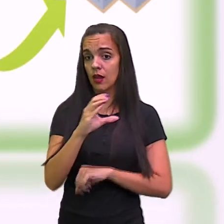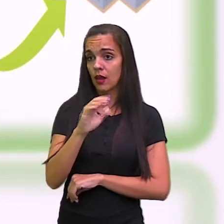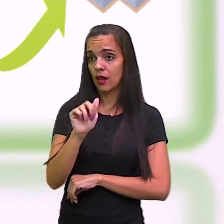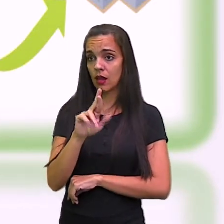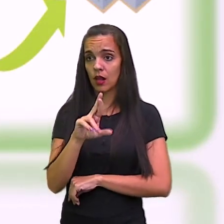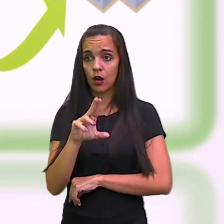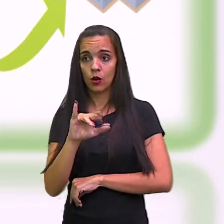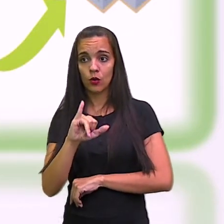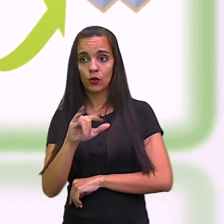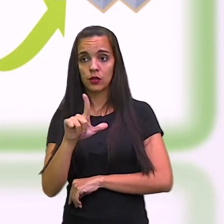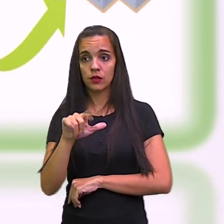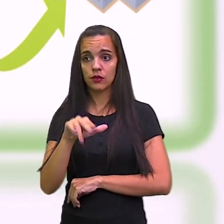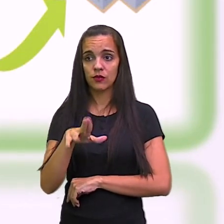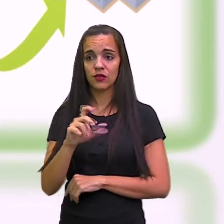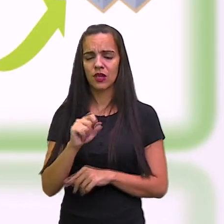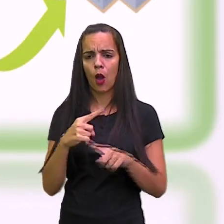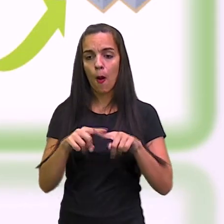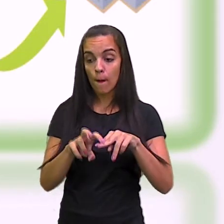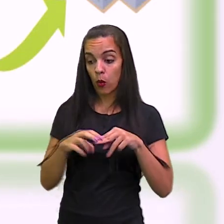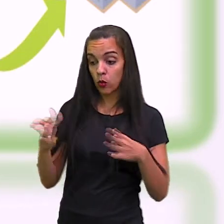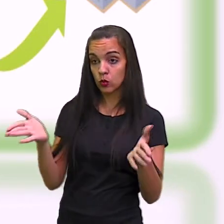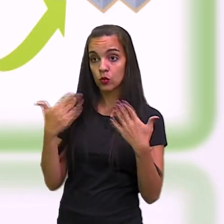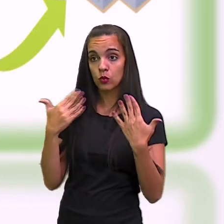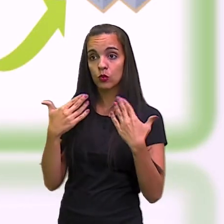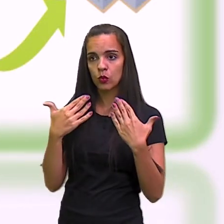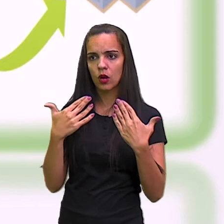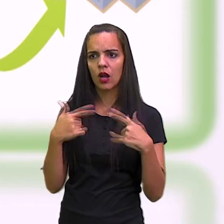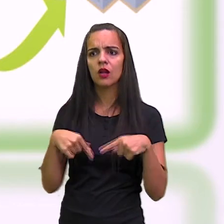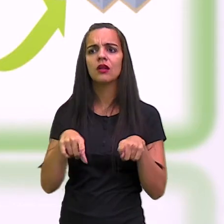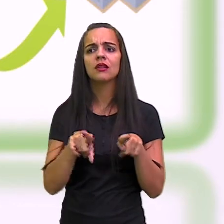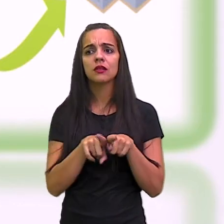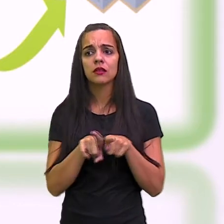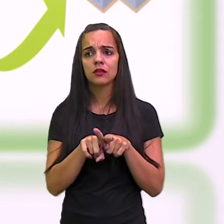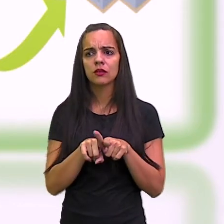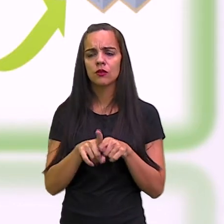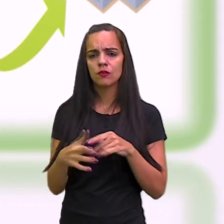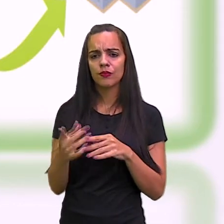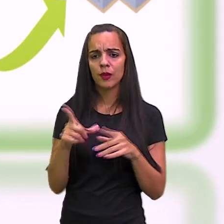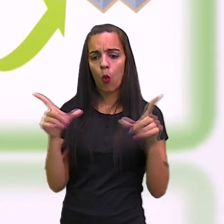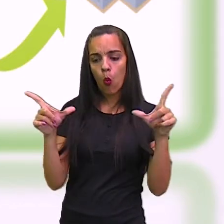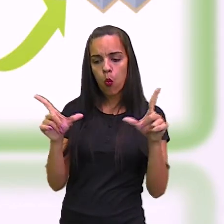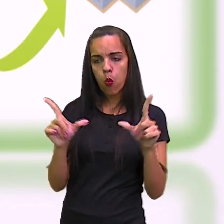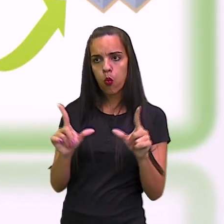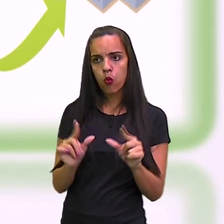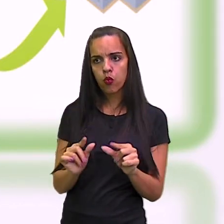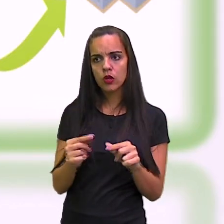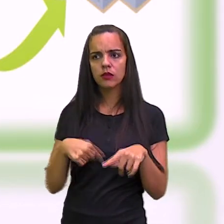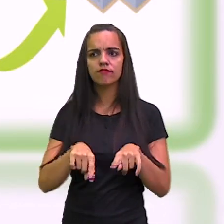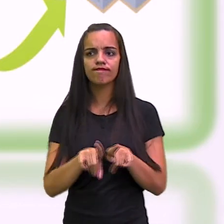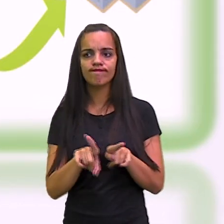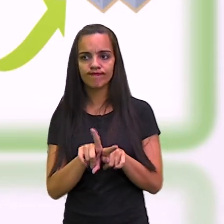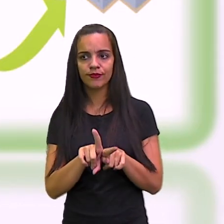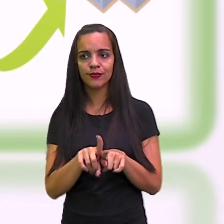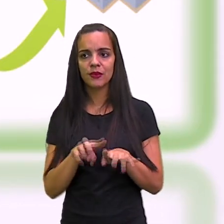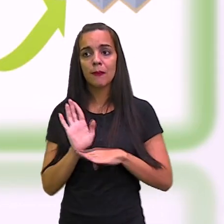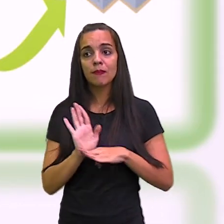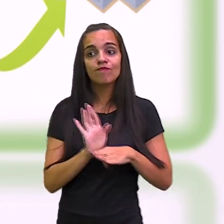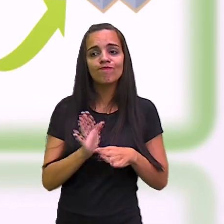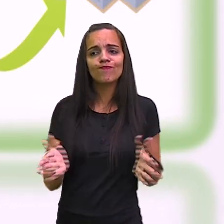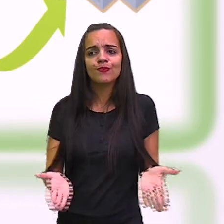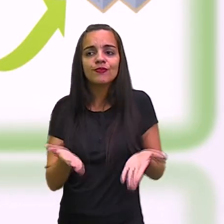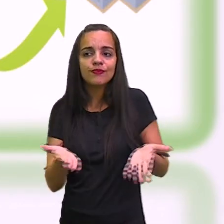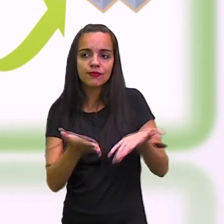A concentração de calor mantido pode ser mais reduzido. A contribuição para a formação da